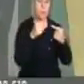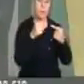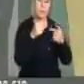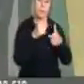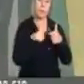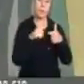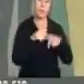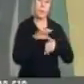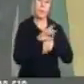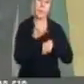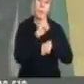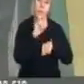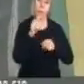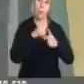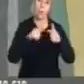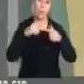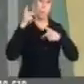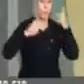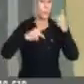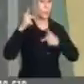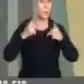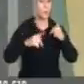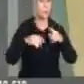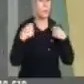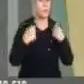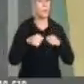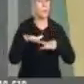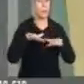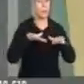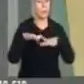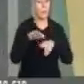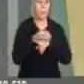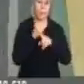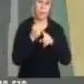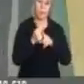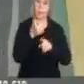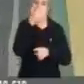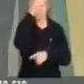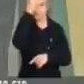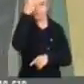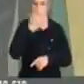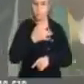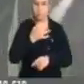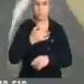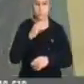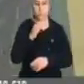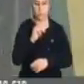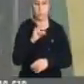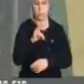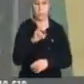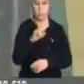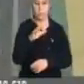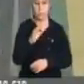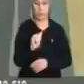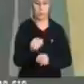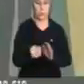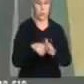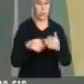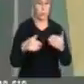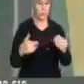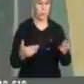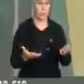política, a ser enfrentada com mobilização social e consciência cívica e não com